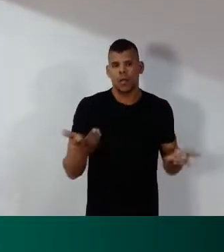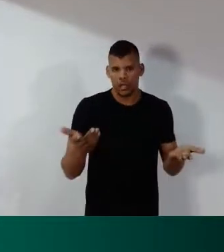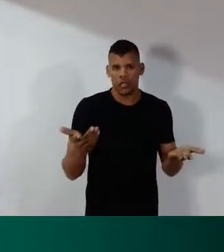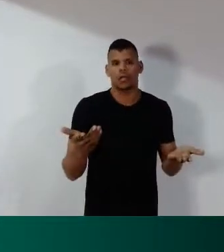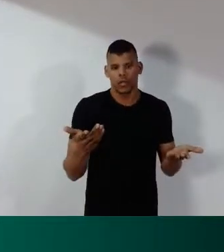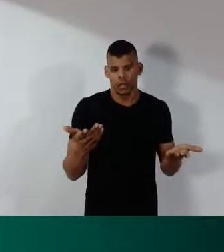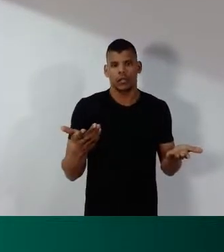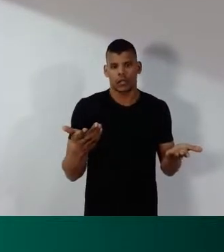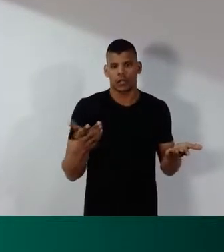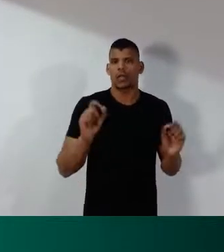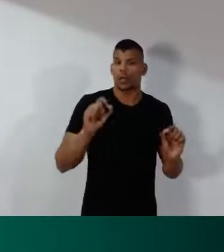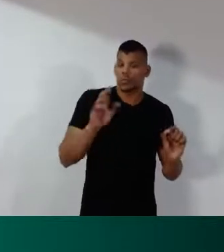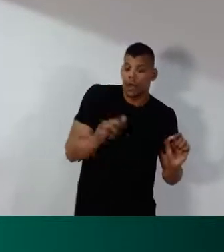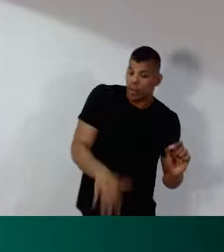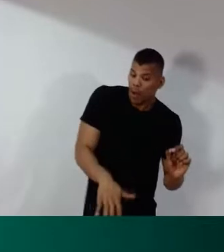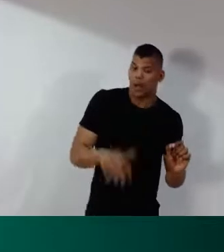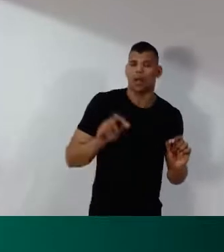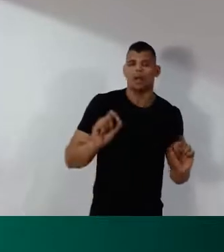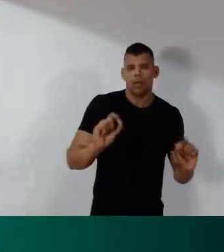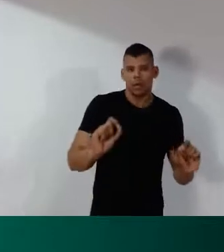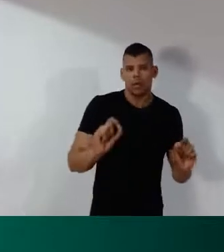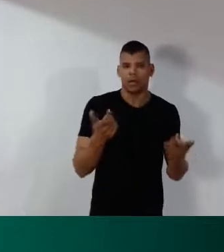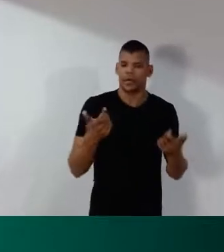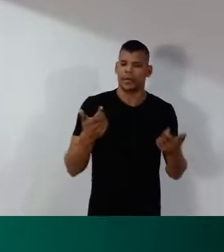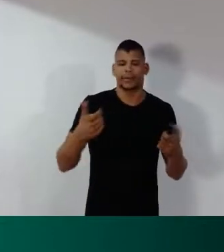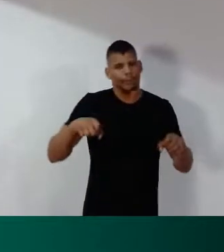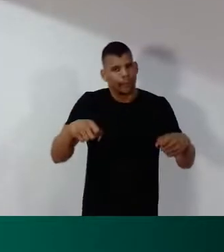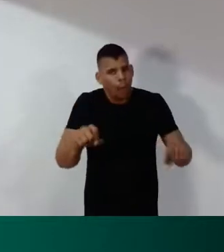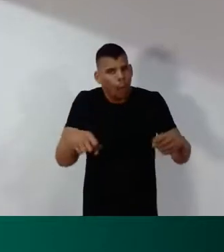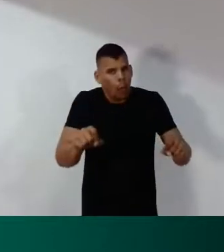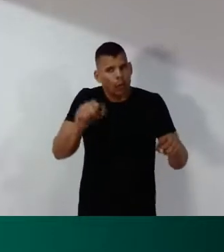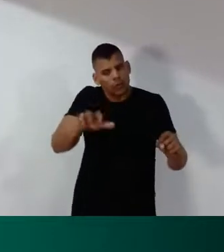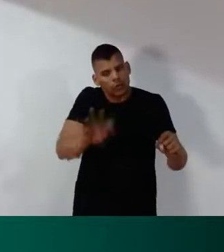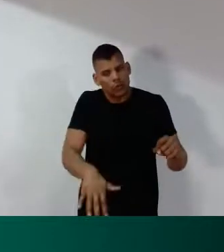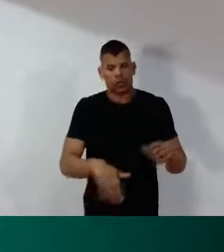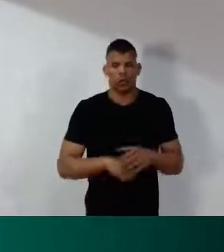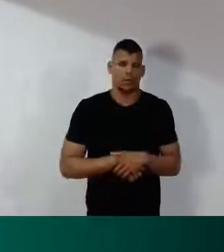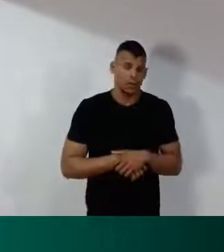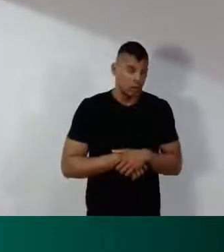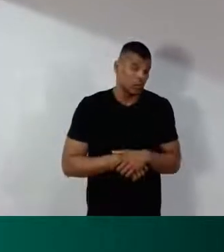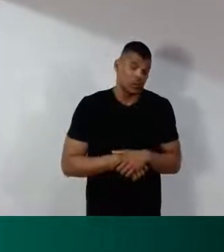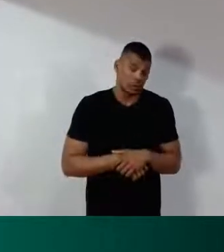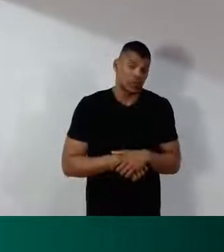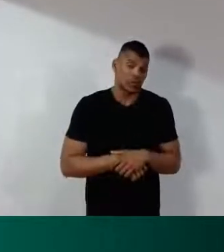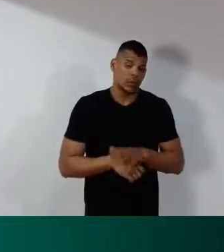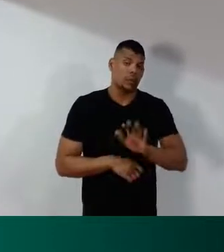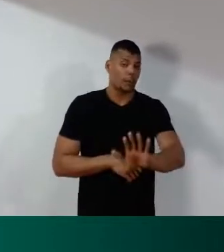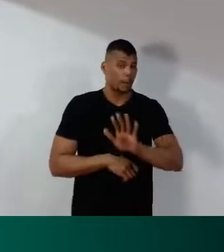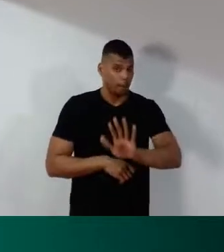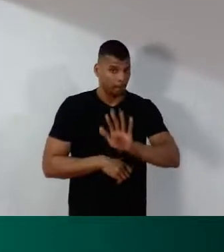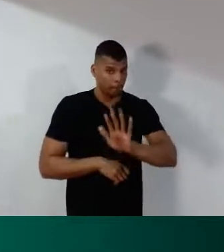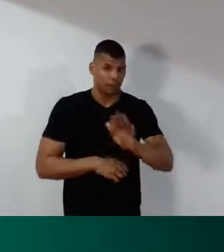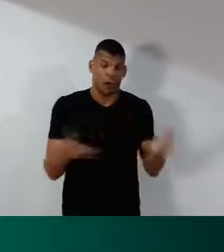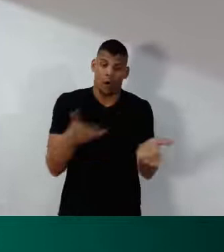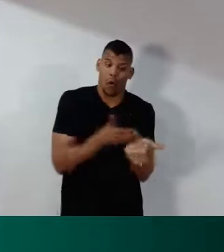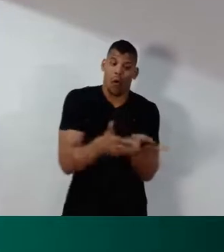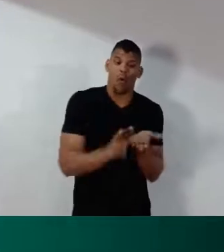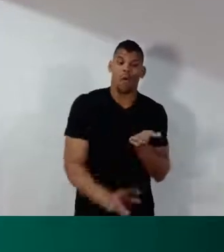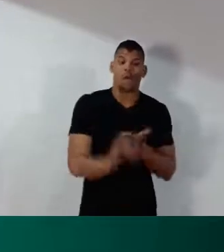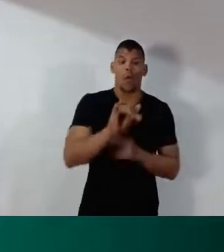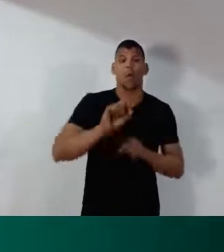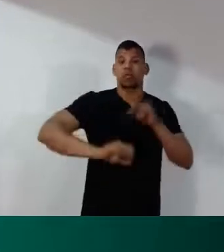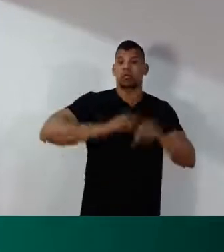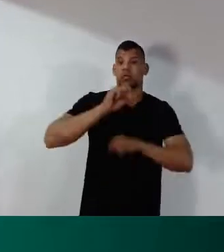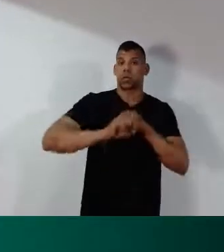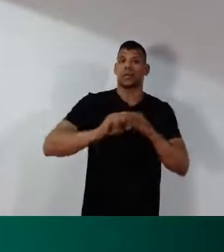para você pega uma coisa mais barata Você baratinho serviço e a gente tá entrando num ciclo que quer um